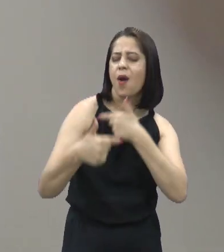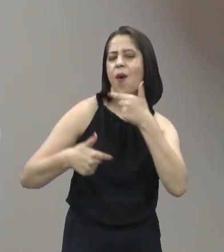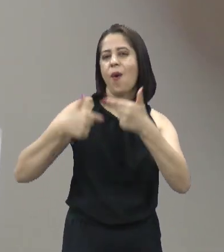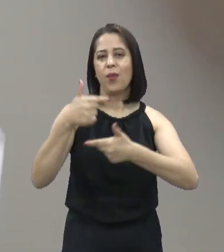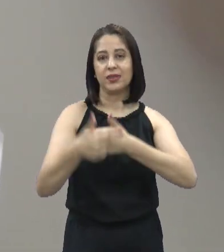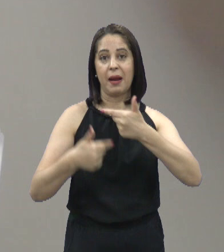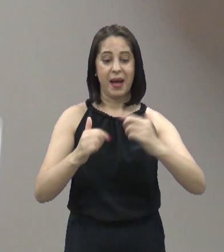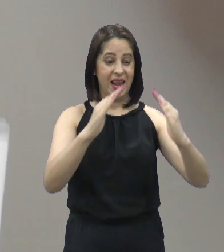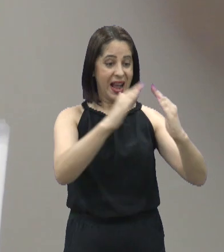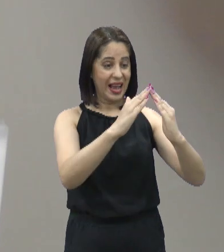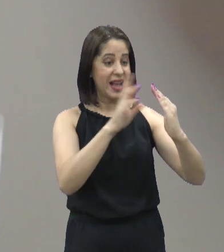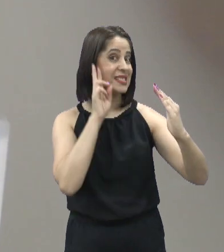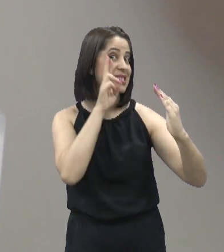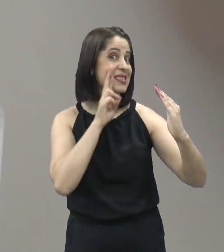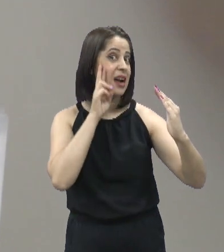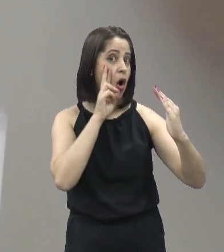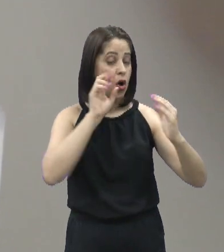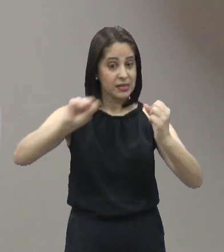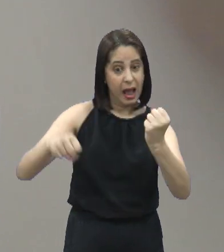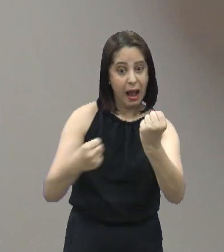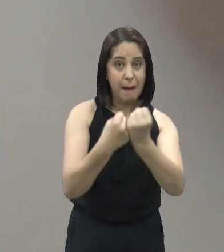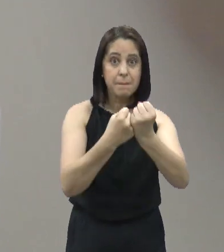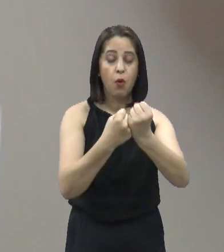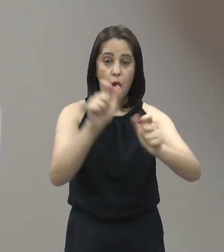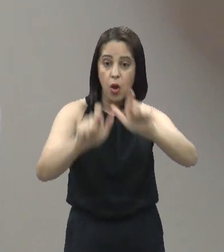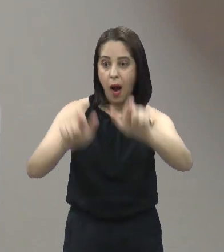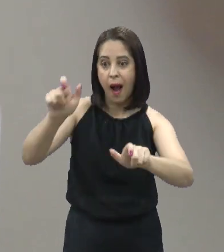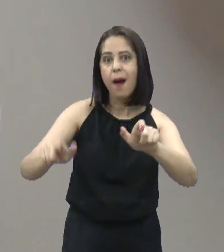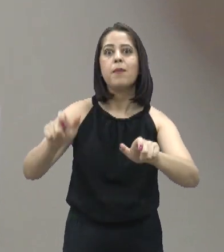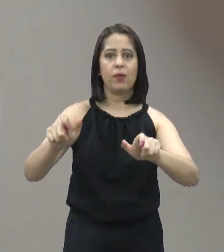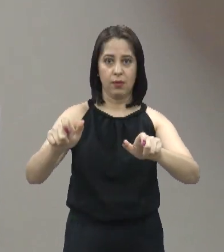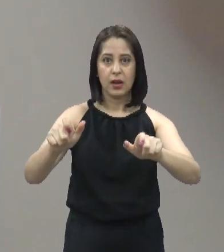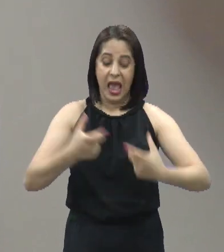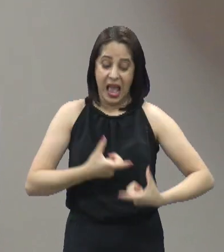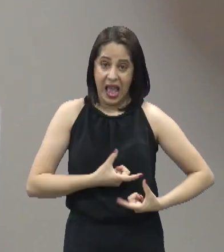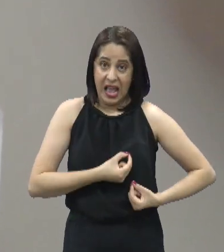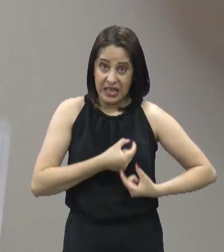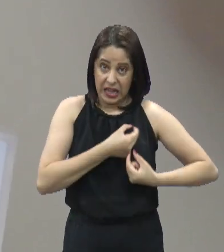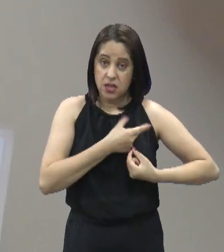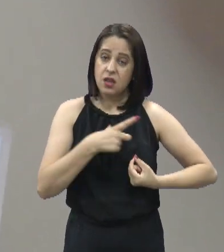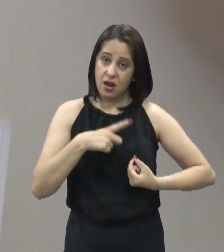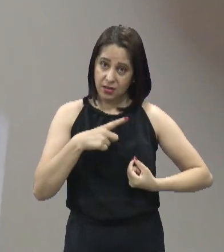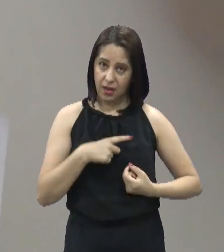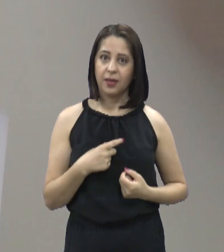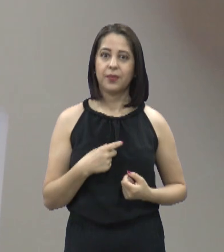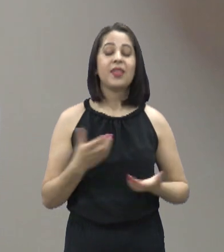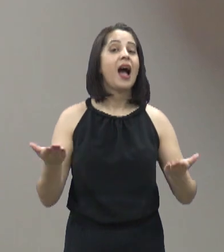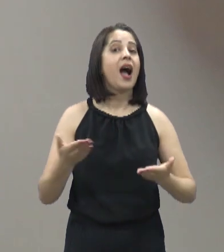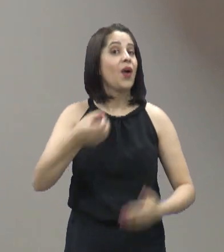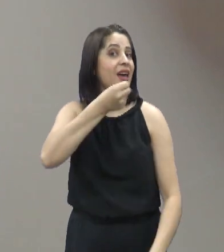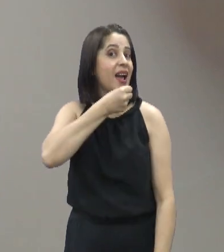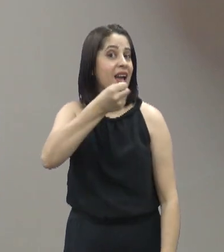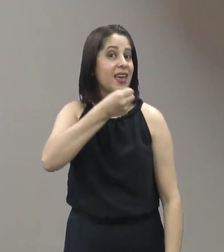Casa Rosa, que oferece apoio integral às mulheres diagnosticadas com câncer de mama. E quem conta pra gente